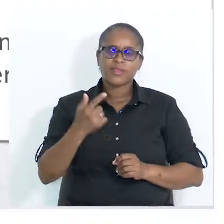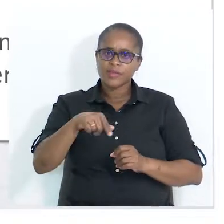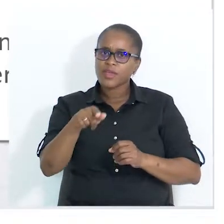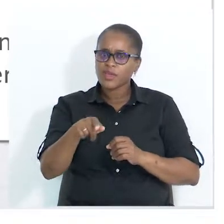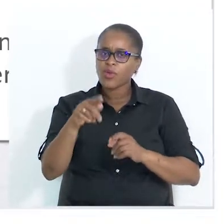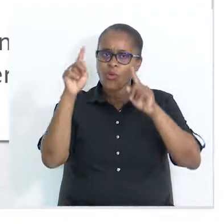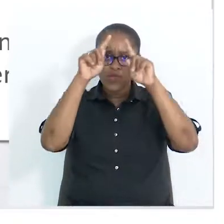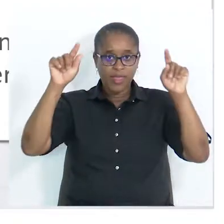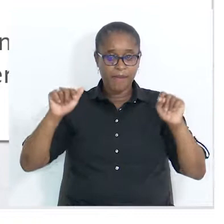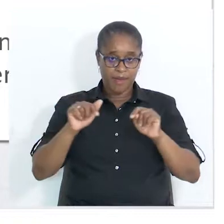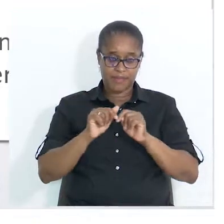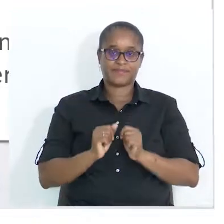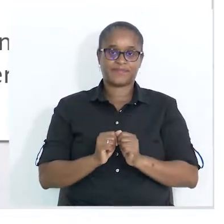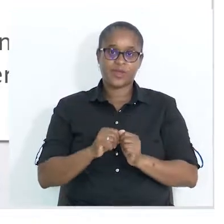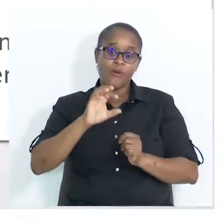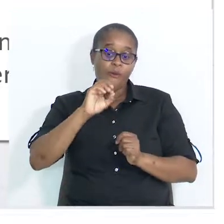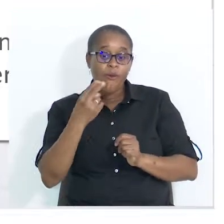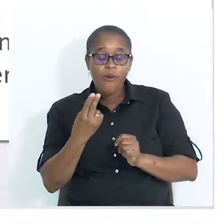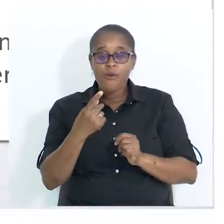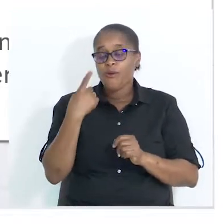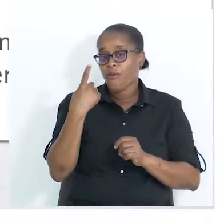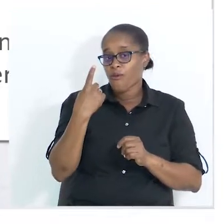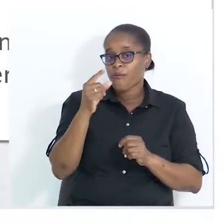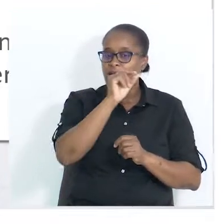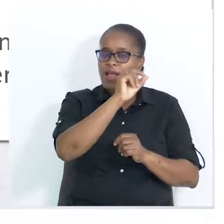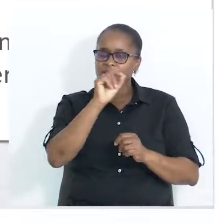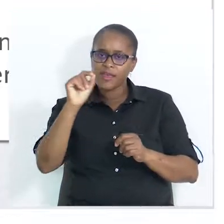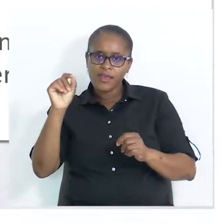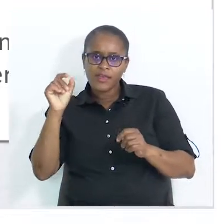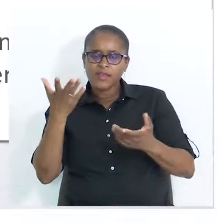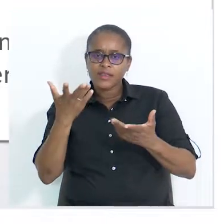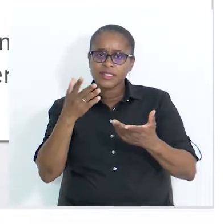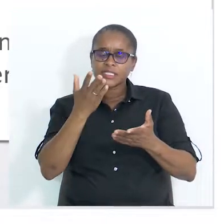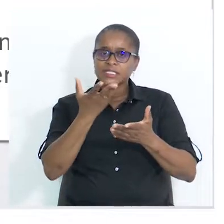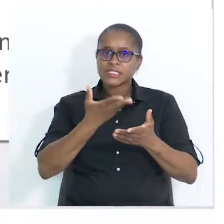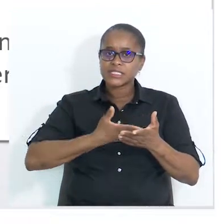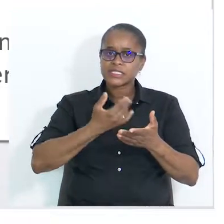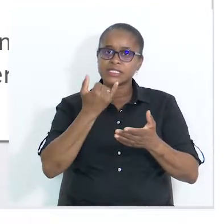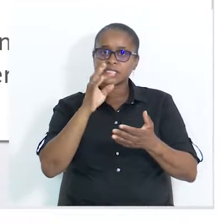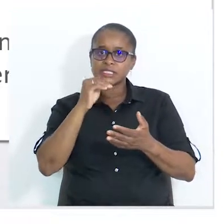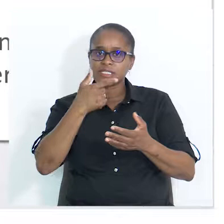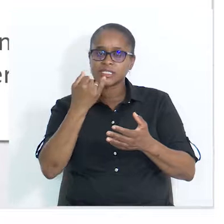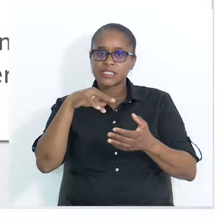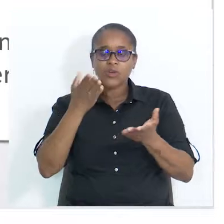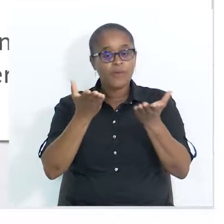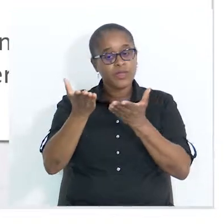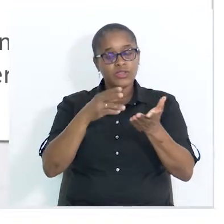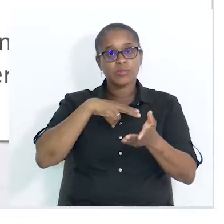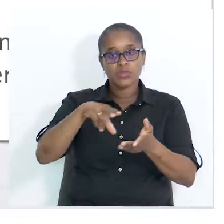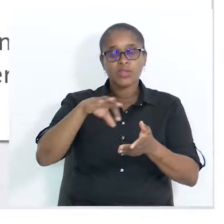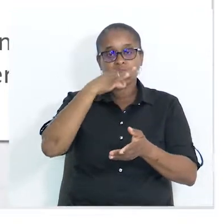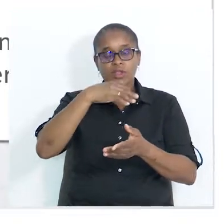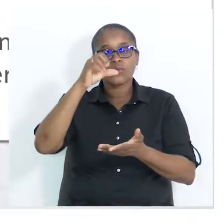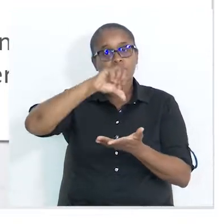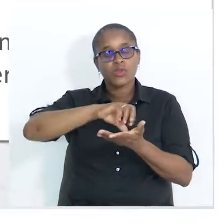Temos aqui uma tabela, ou então uma linha de distinção do português falado no